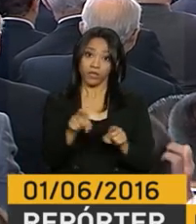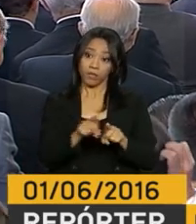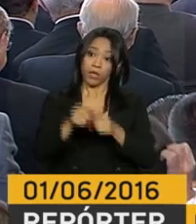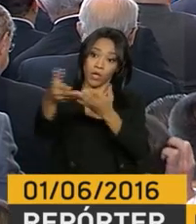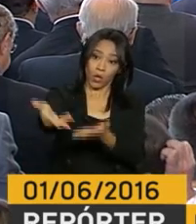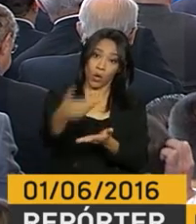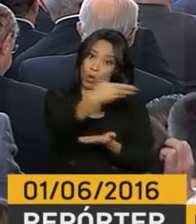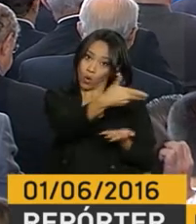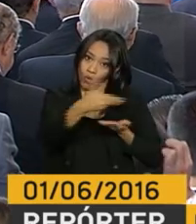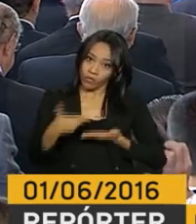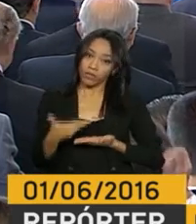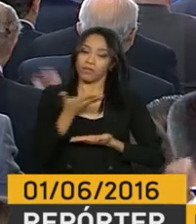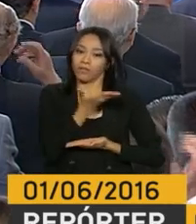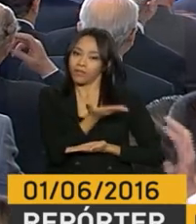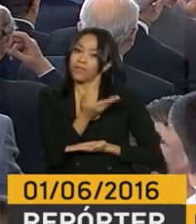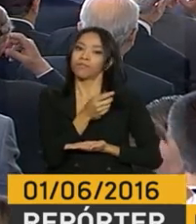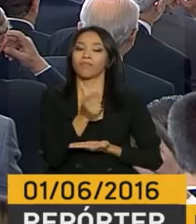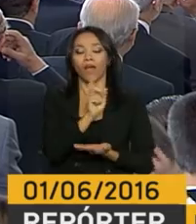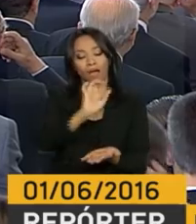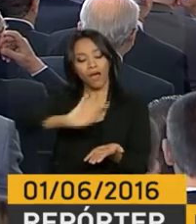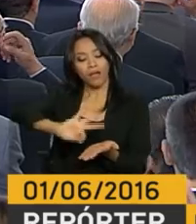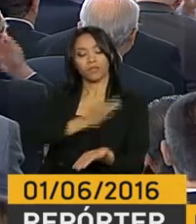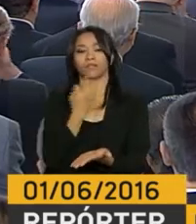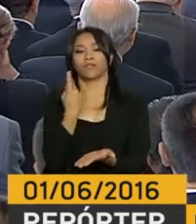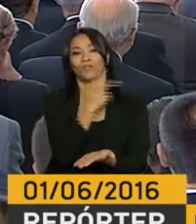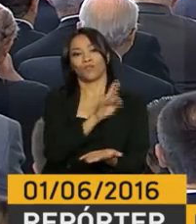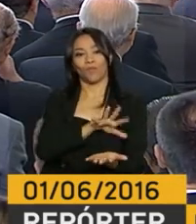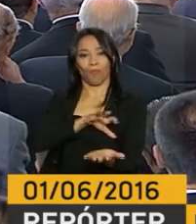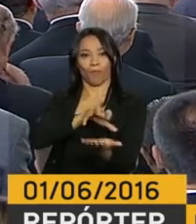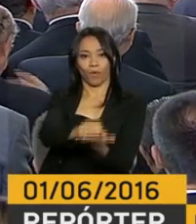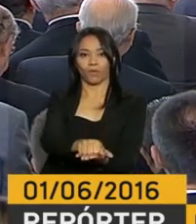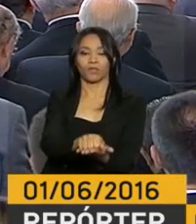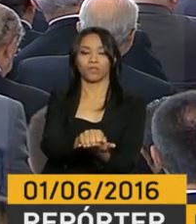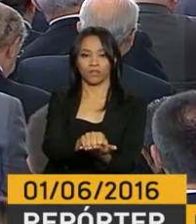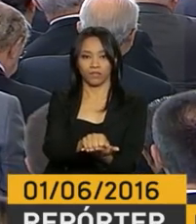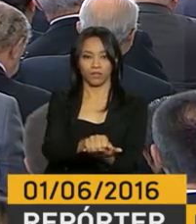Ernesto lozzardo a assinar seu termo de Posse